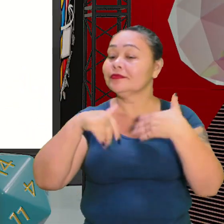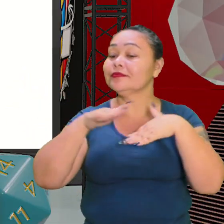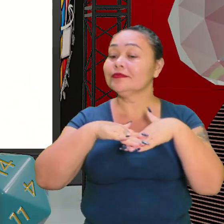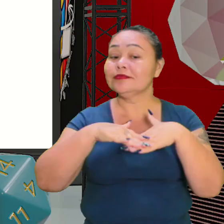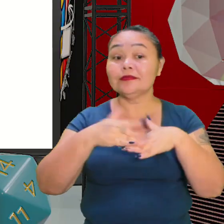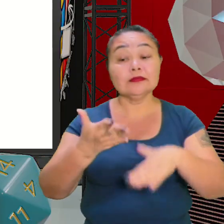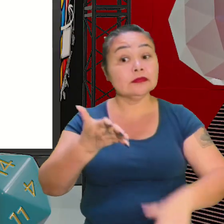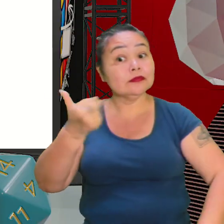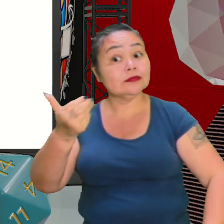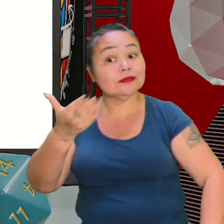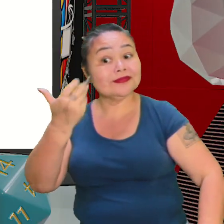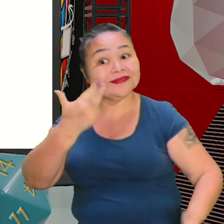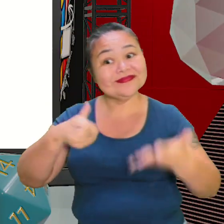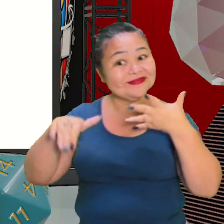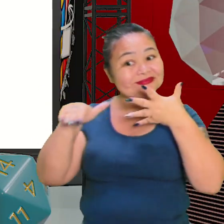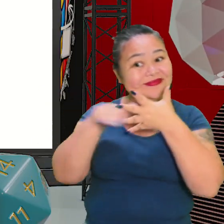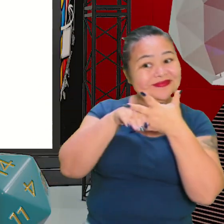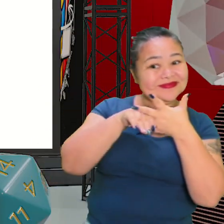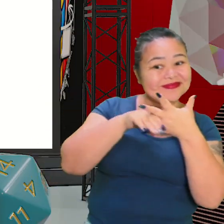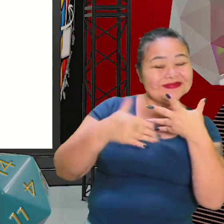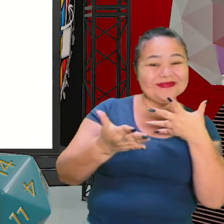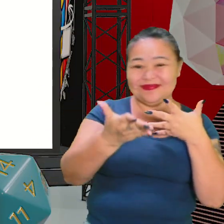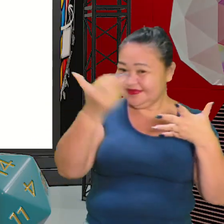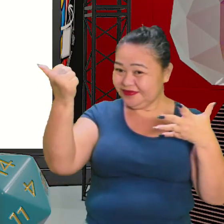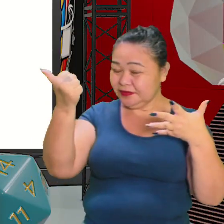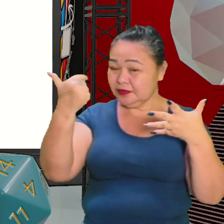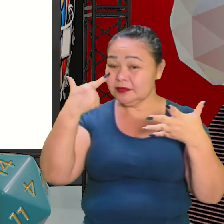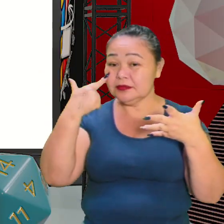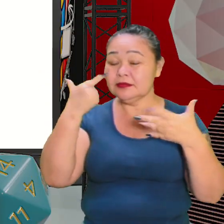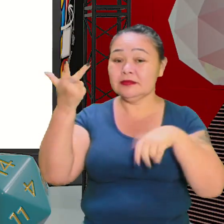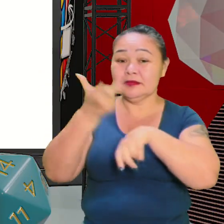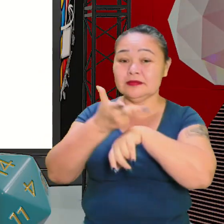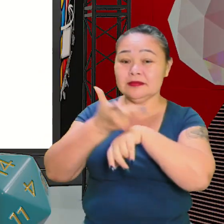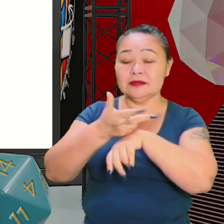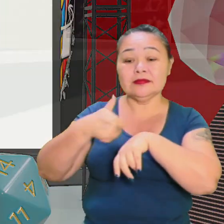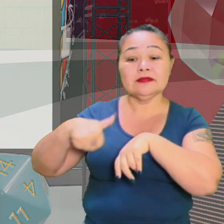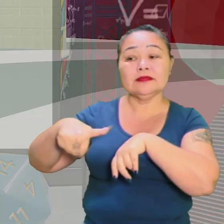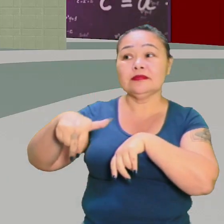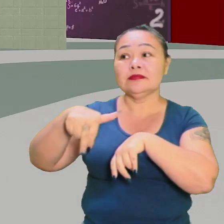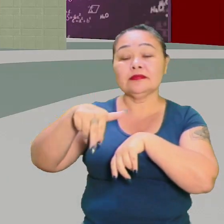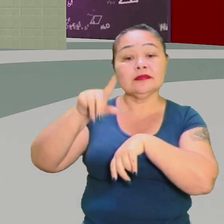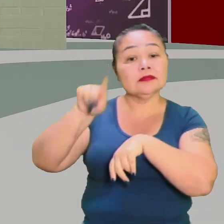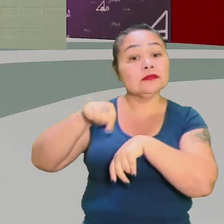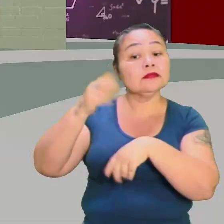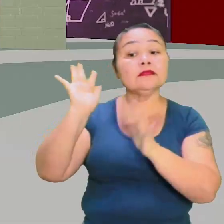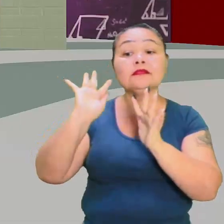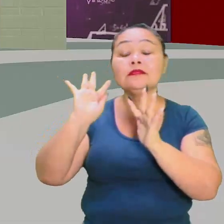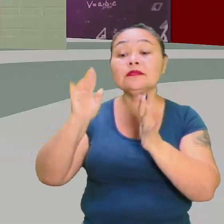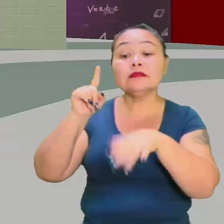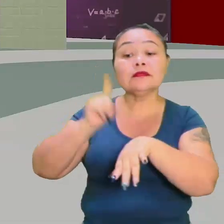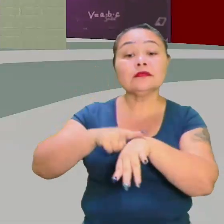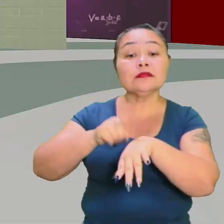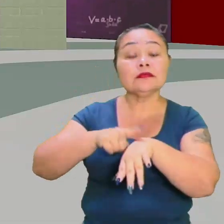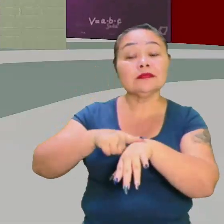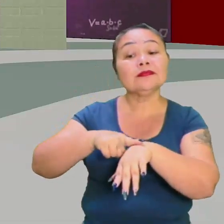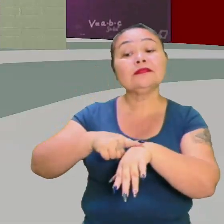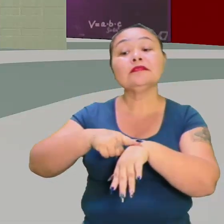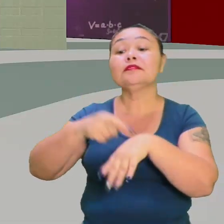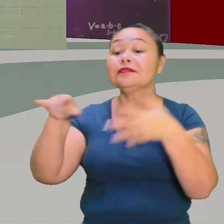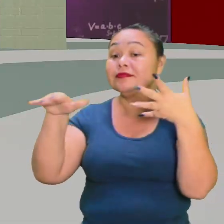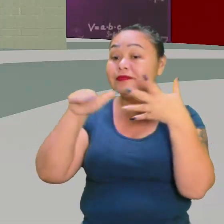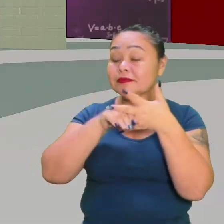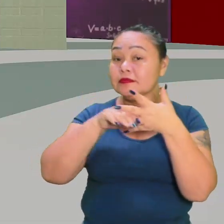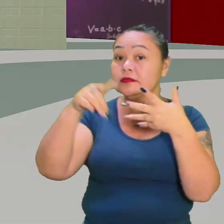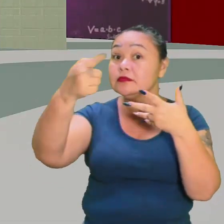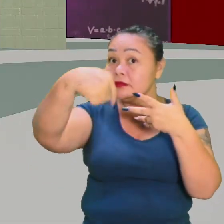Então, híbrida. bora, que está na hora do nosso intervalo. Então vamos lá. Diretor, nosso cenário, por quê? Chegou a hora do nosso